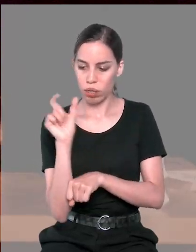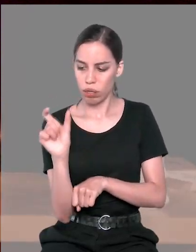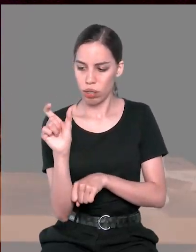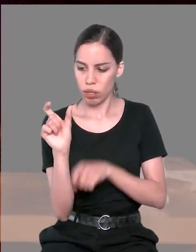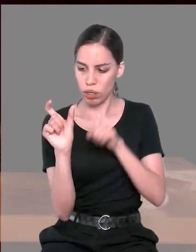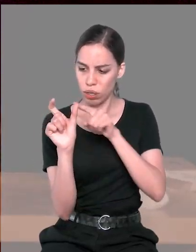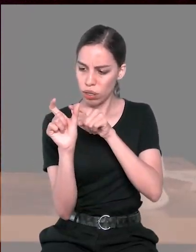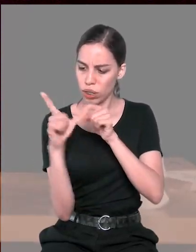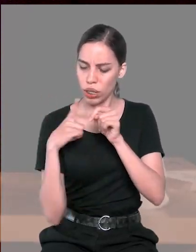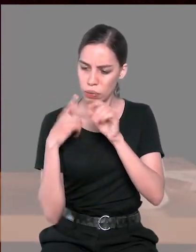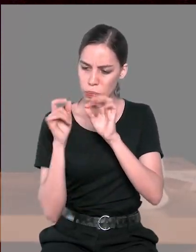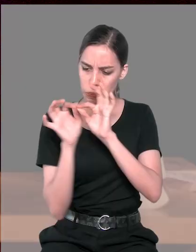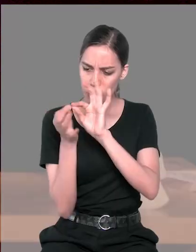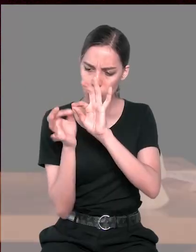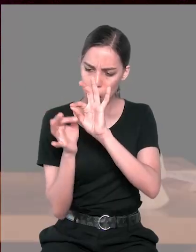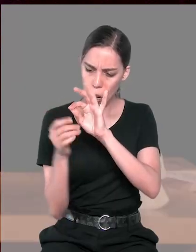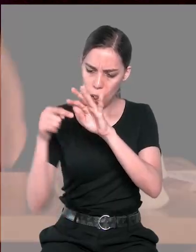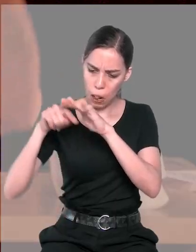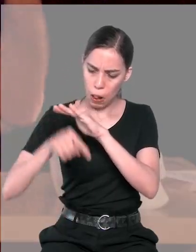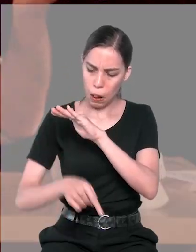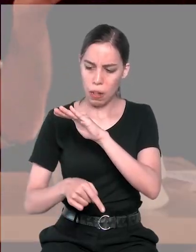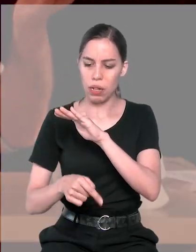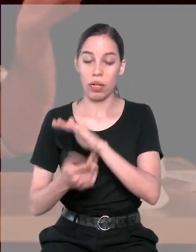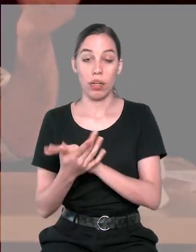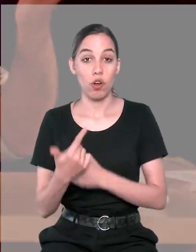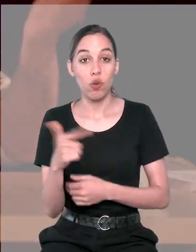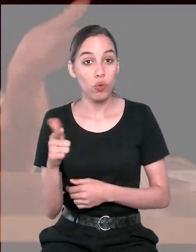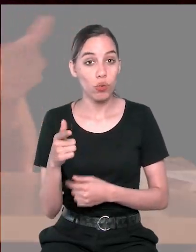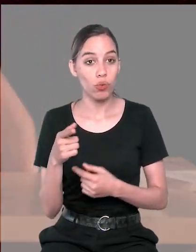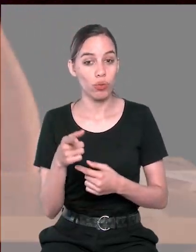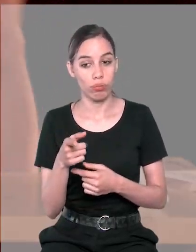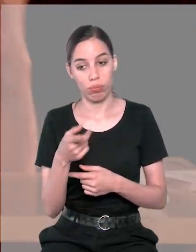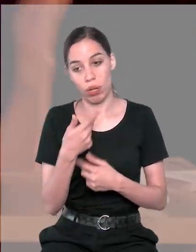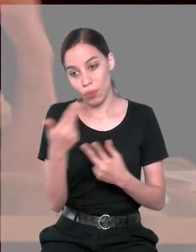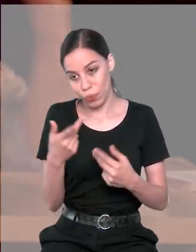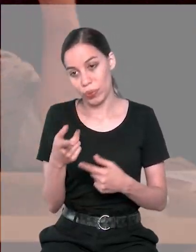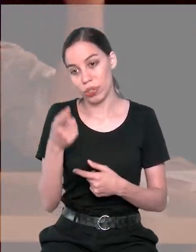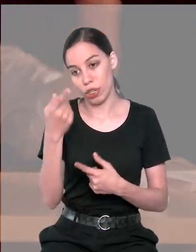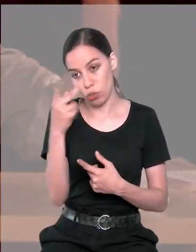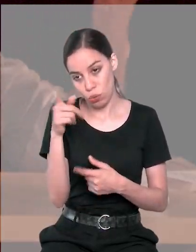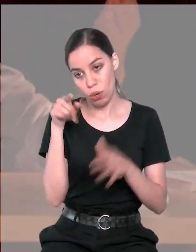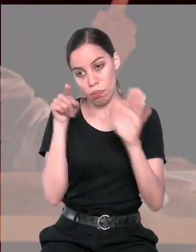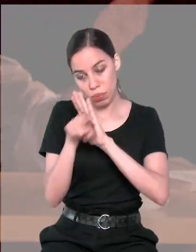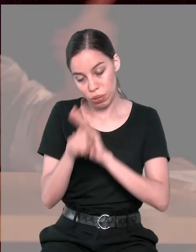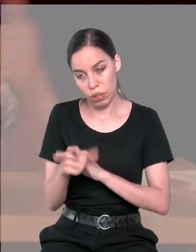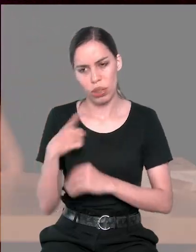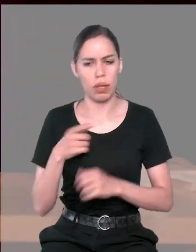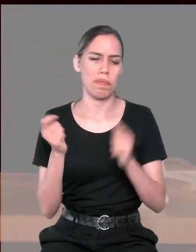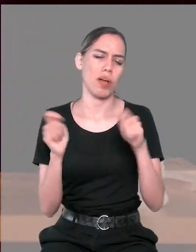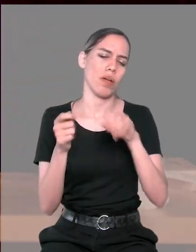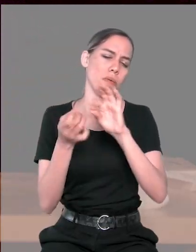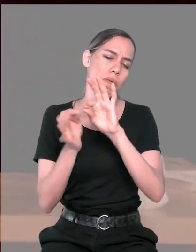um abismo. Né? E o último comentário que me vem, né, da sua pergunta, que poderia ter milhares de